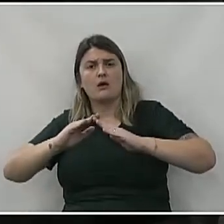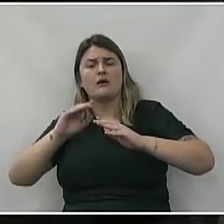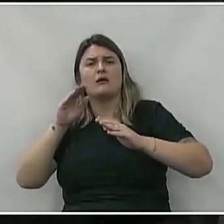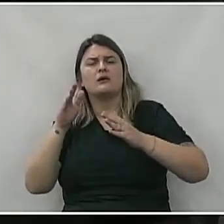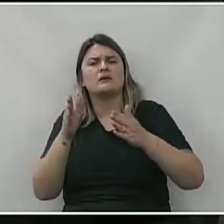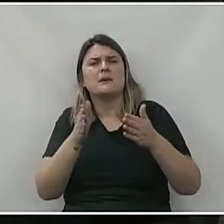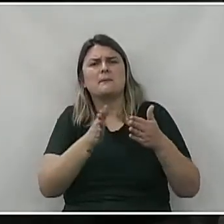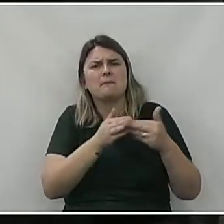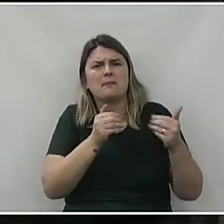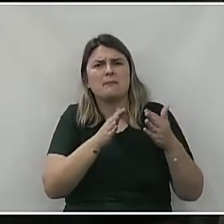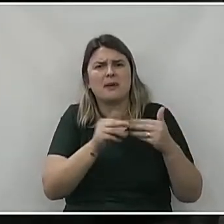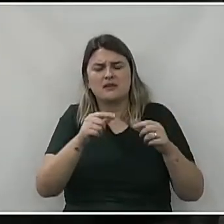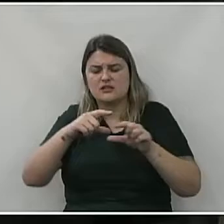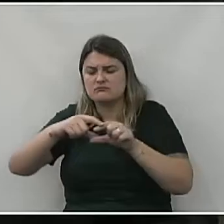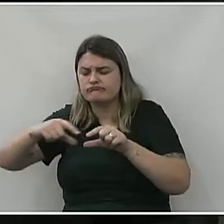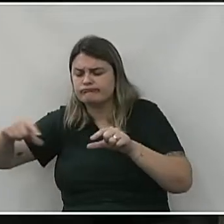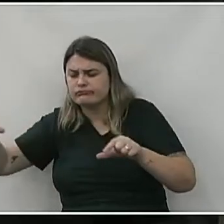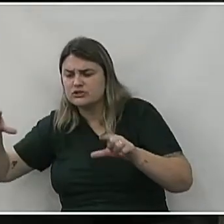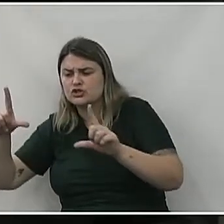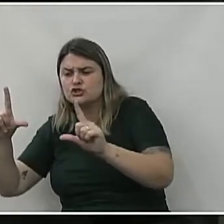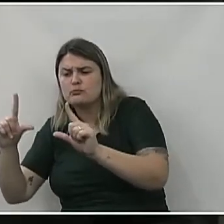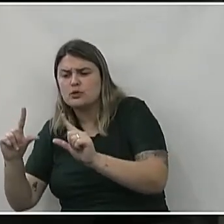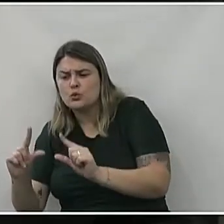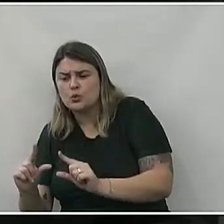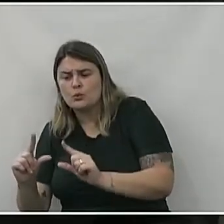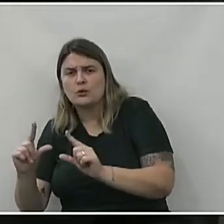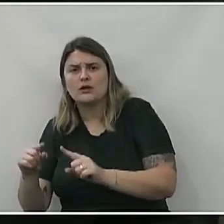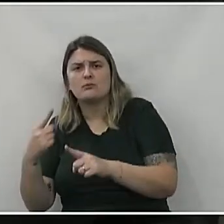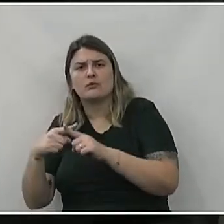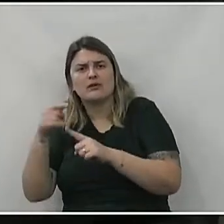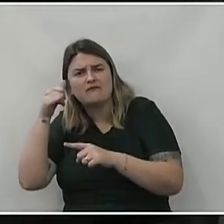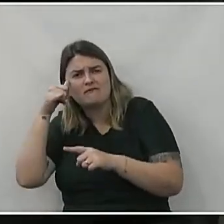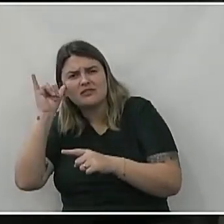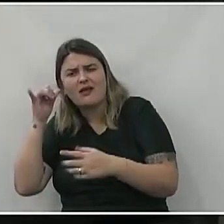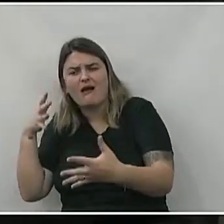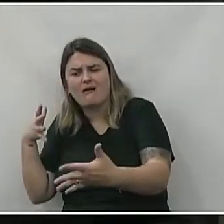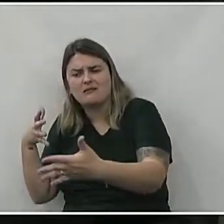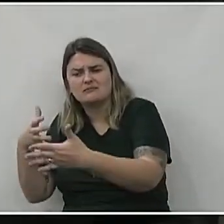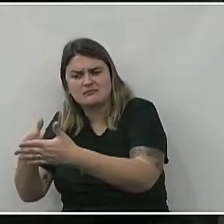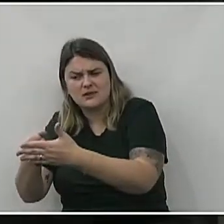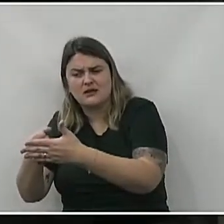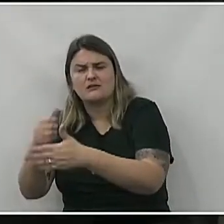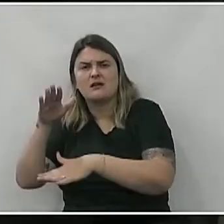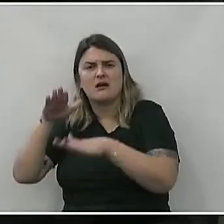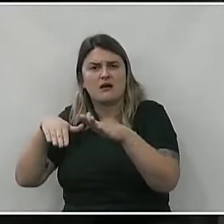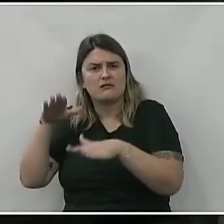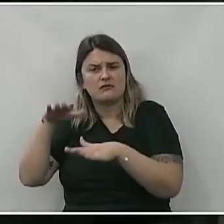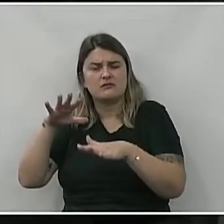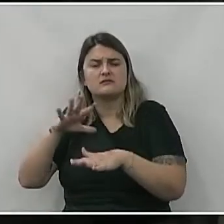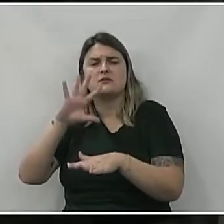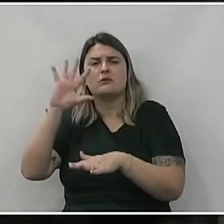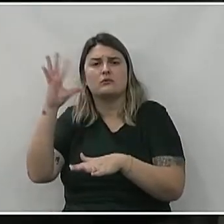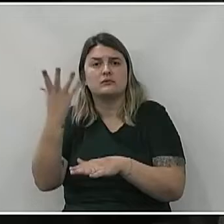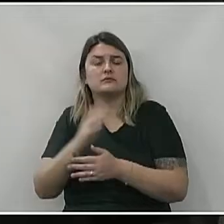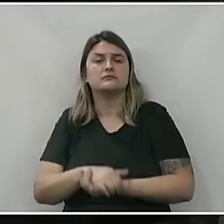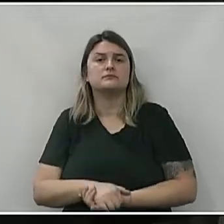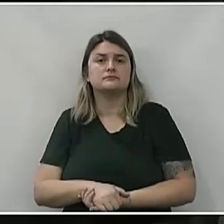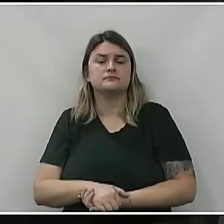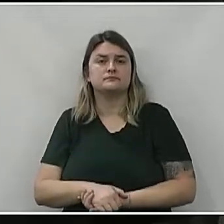pedem uma tartaruga para evitar acidentes ali que geralmente